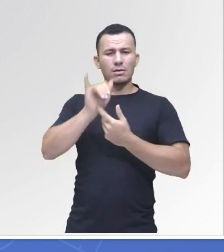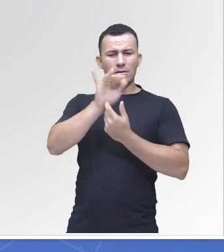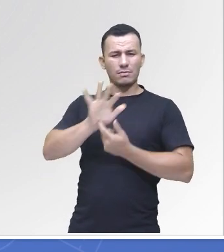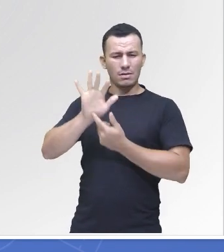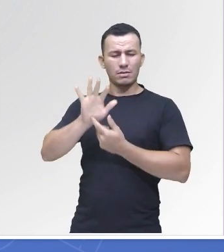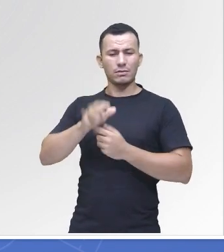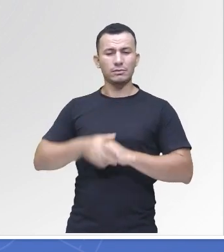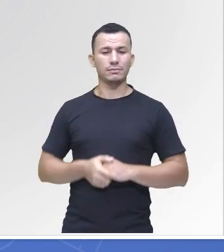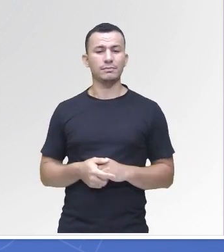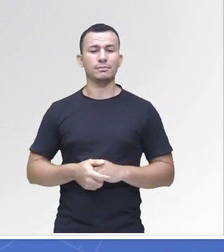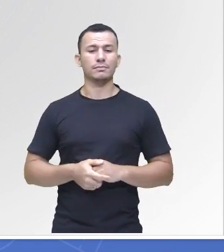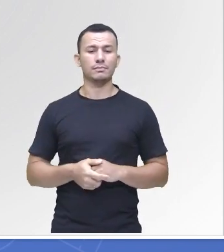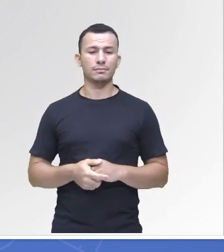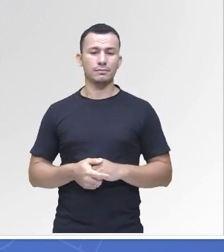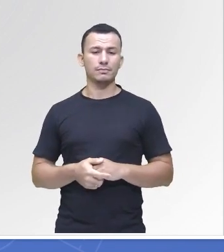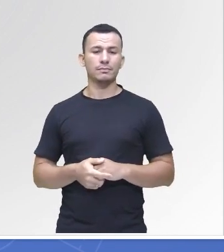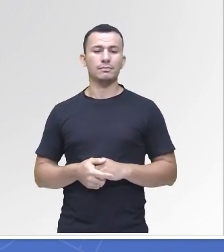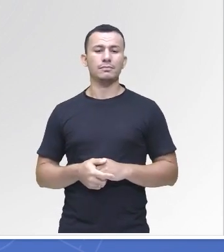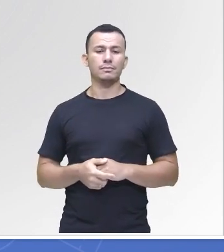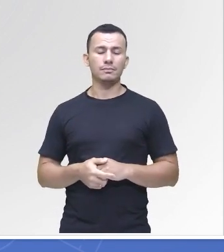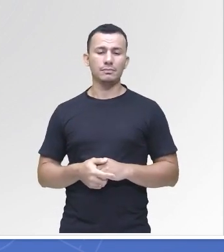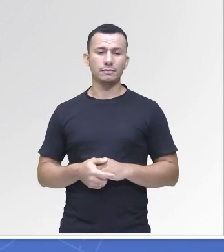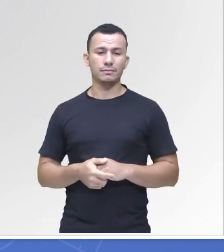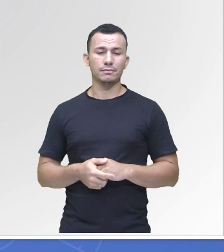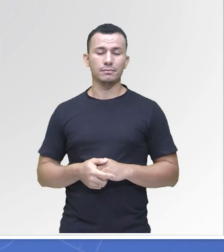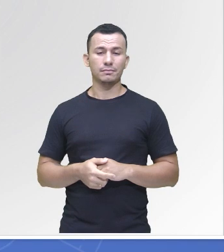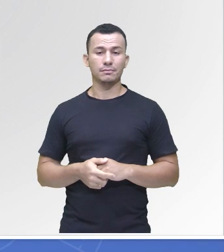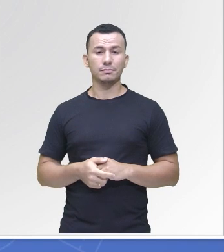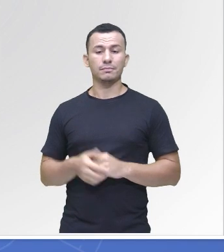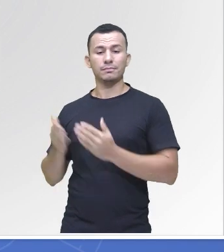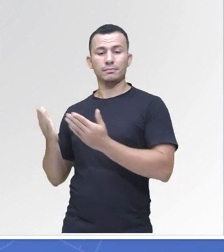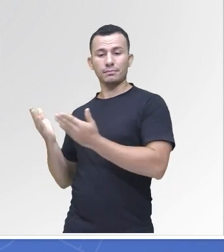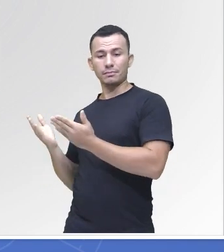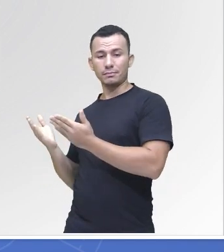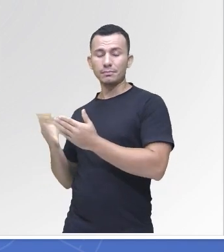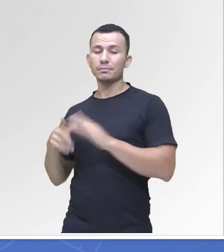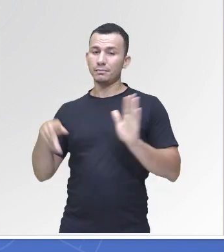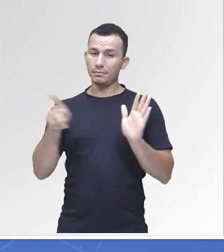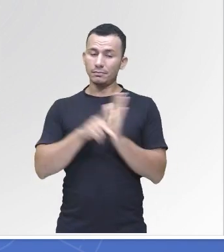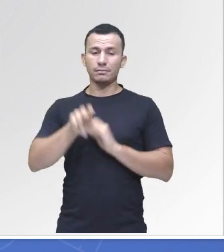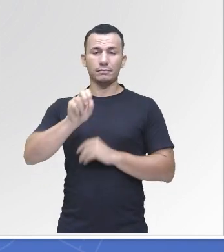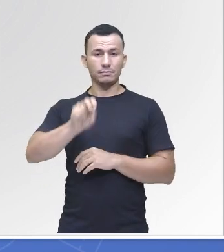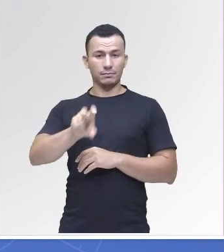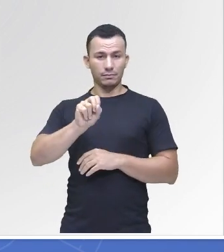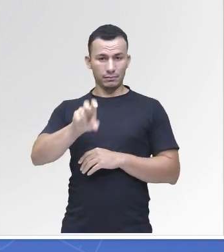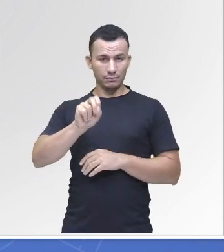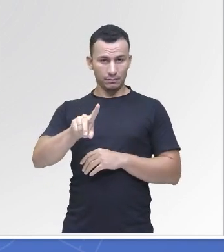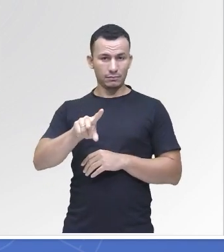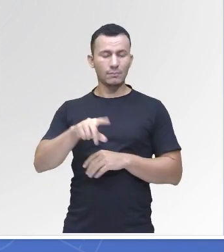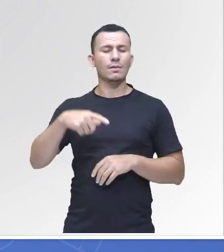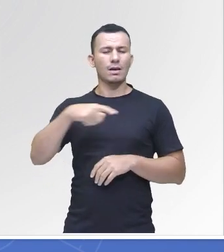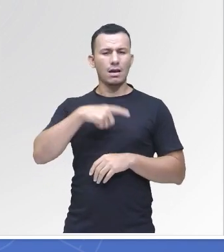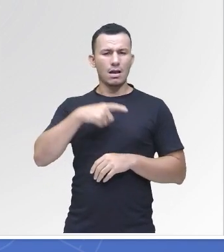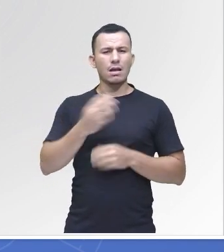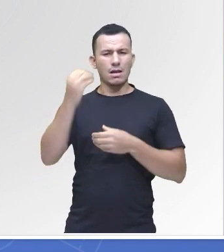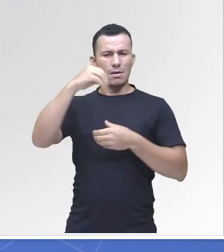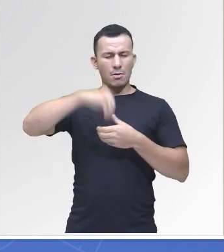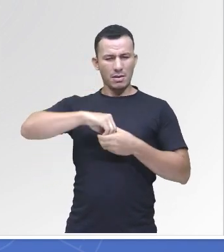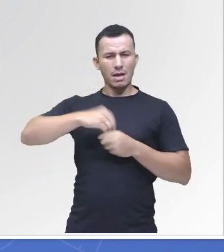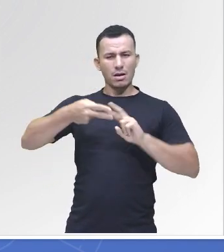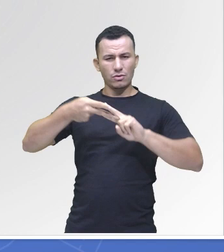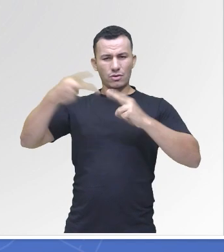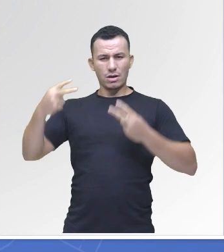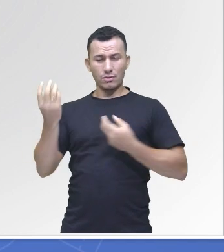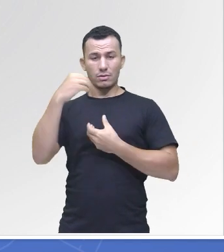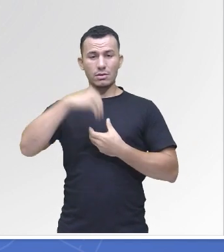ligação. Esse aqui, ó, ele é o vírus, tá bom? A gente tem aqui o vírus, aqui tem o capsídeo com material genético